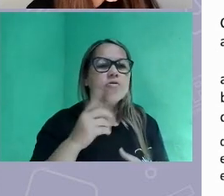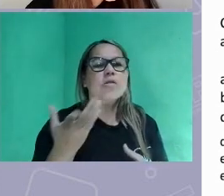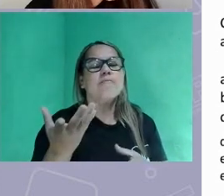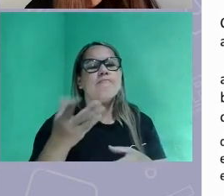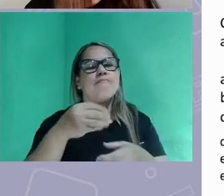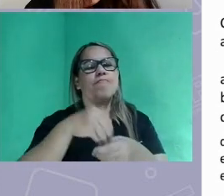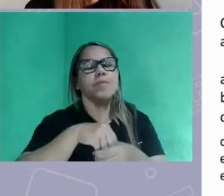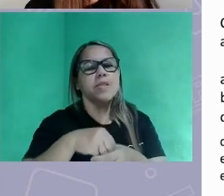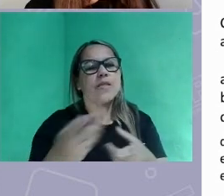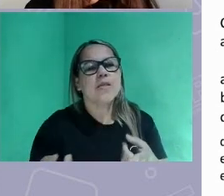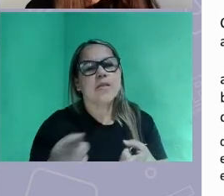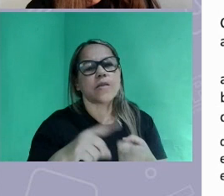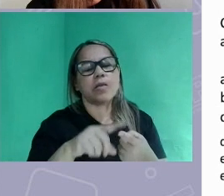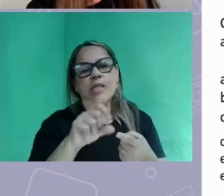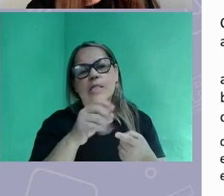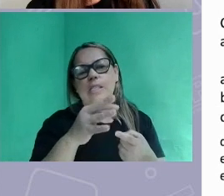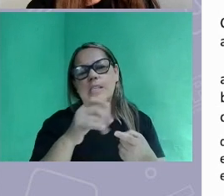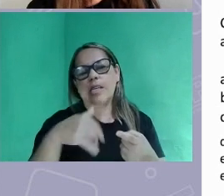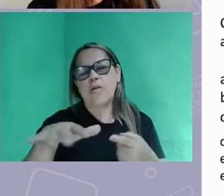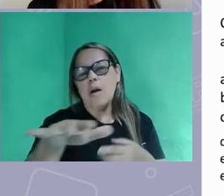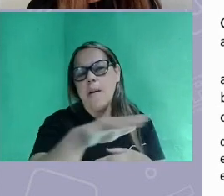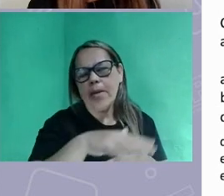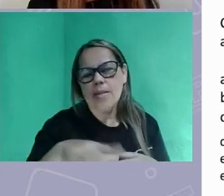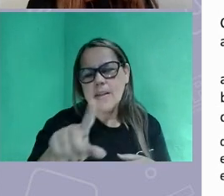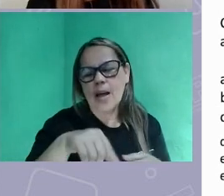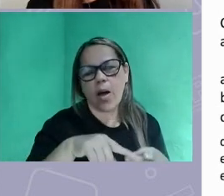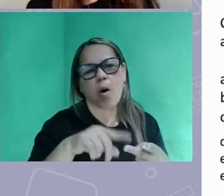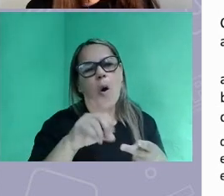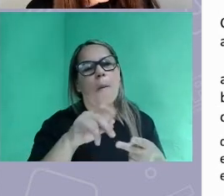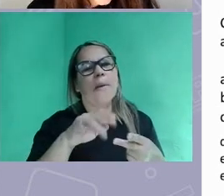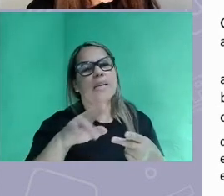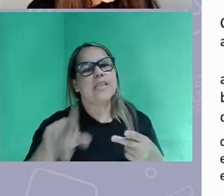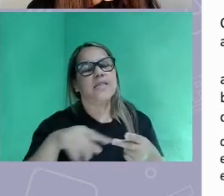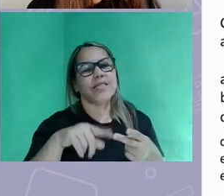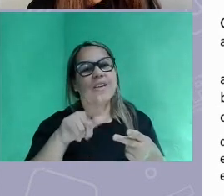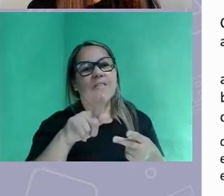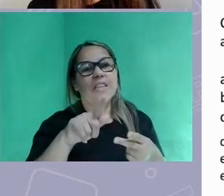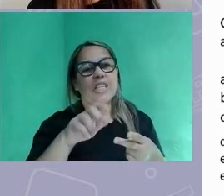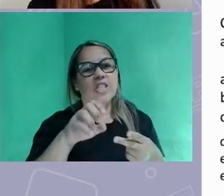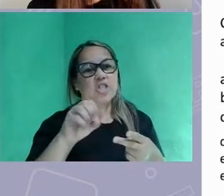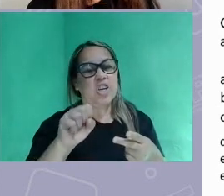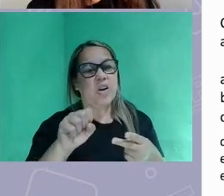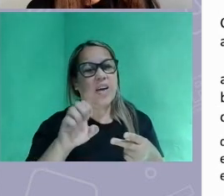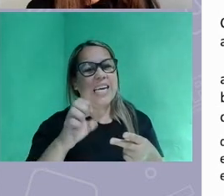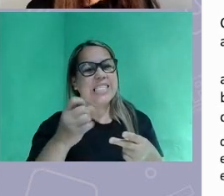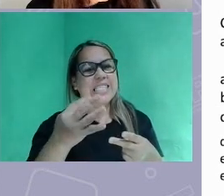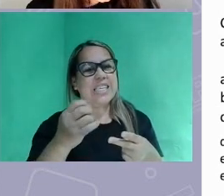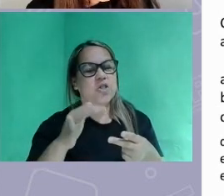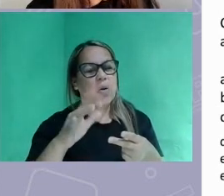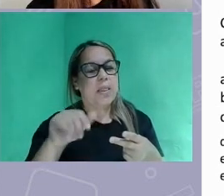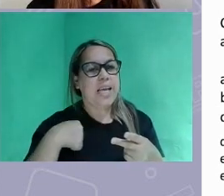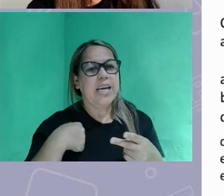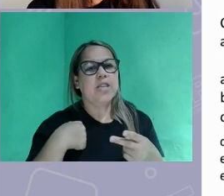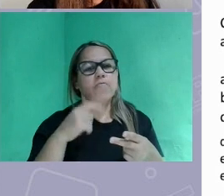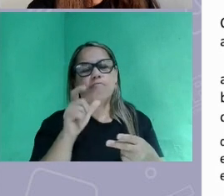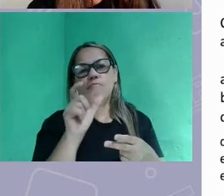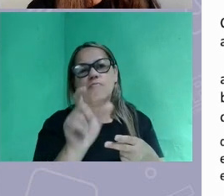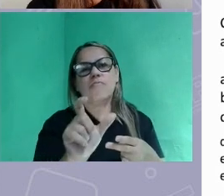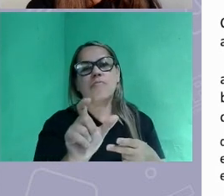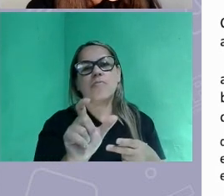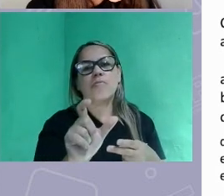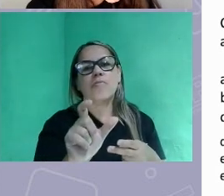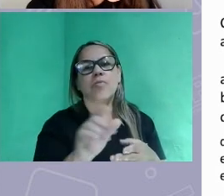o satélite ambiental operacional geoestacionário com a sigla GOES em inglês